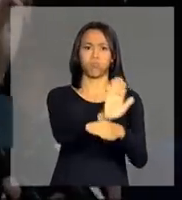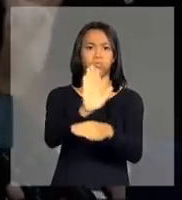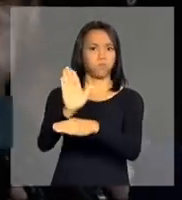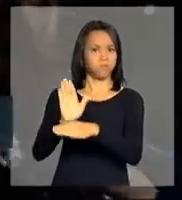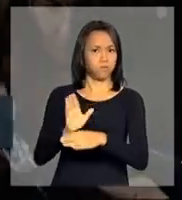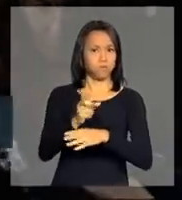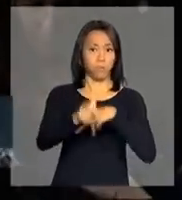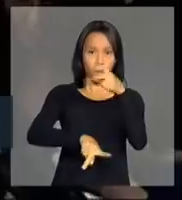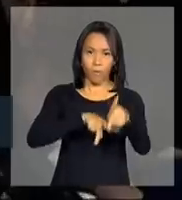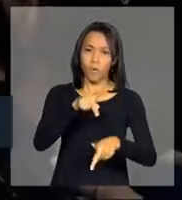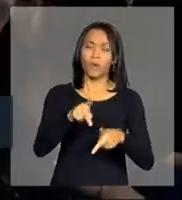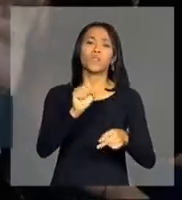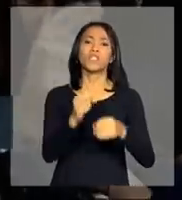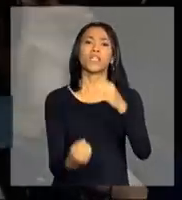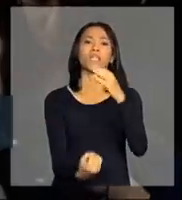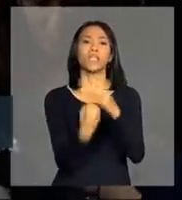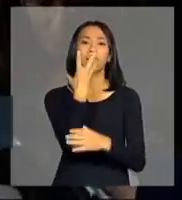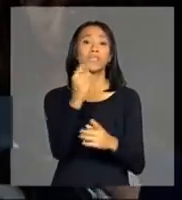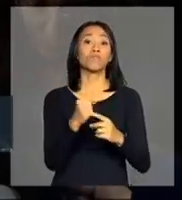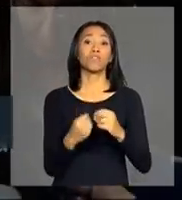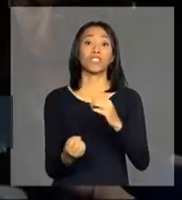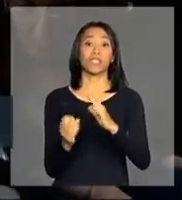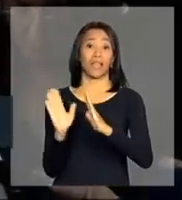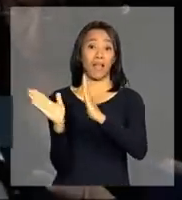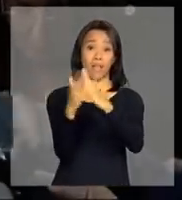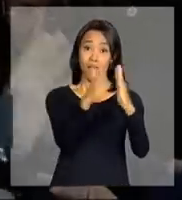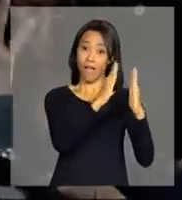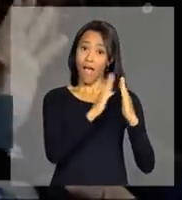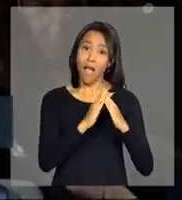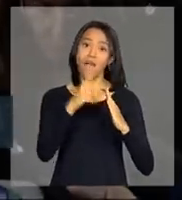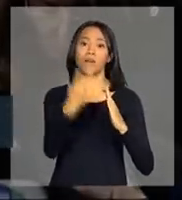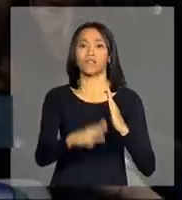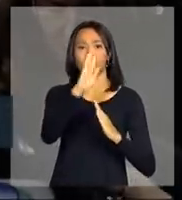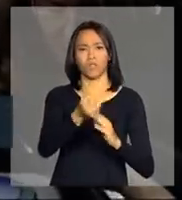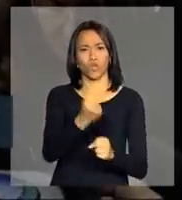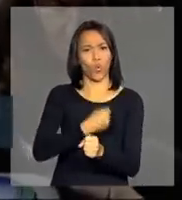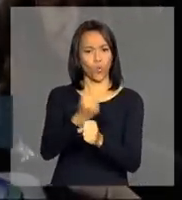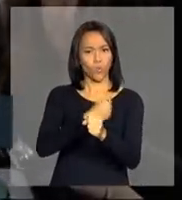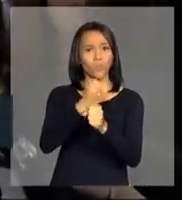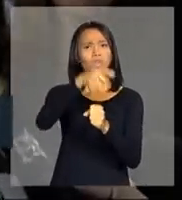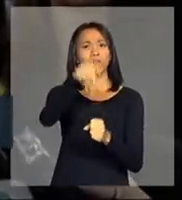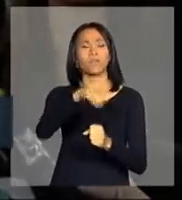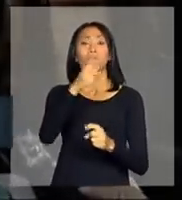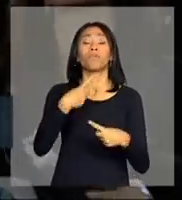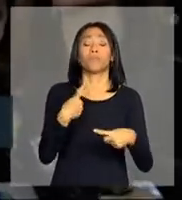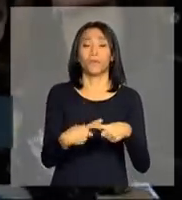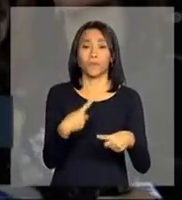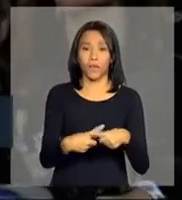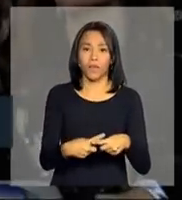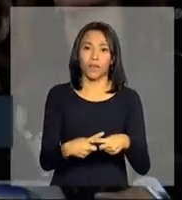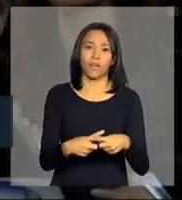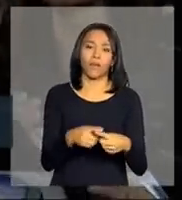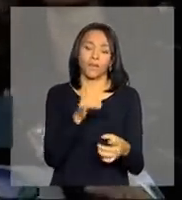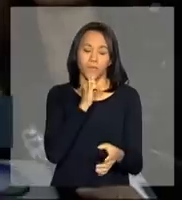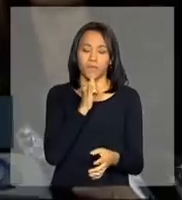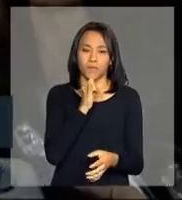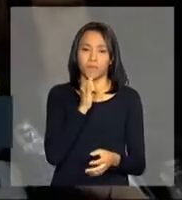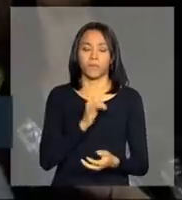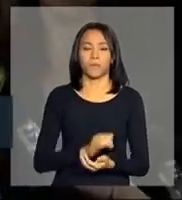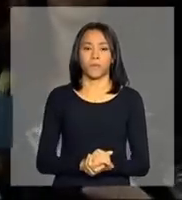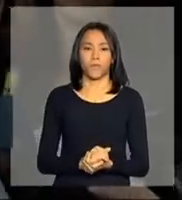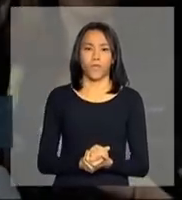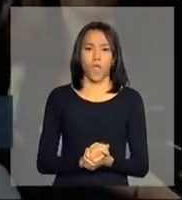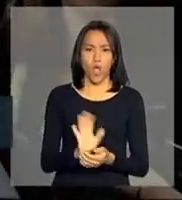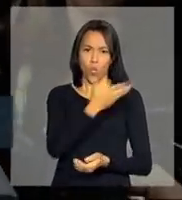de criação de casas populares no Brasil, de construção de casas populares. Por quê? Porque, por exemplo,